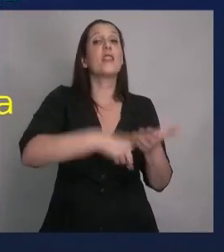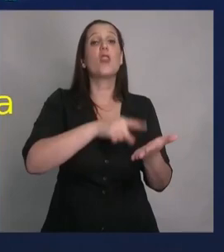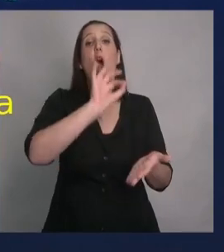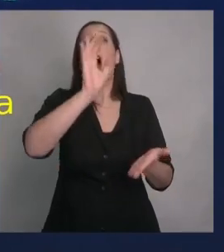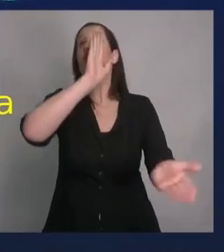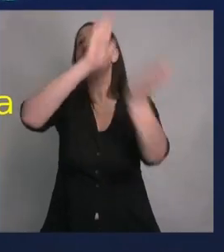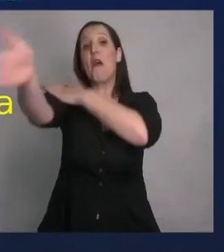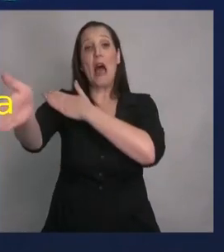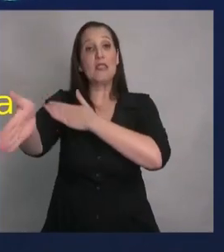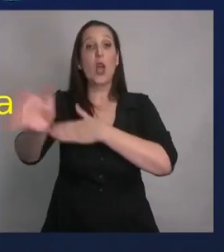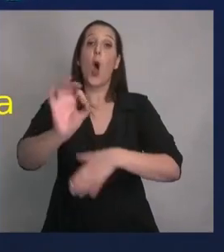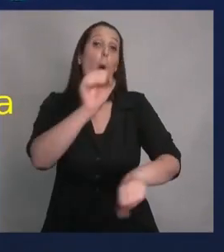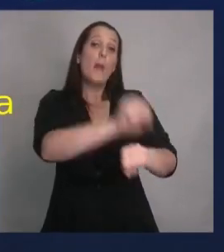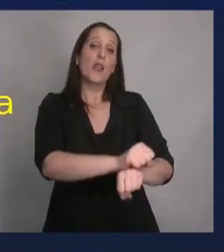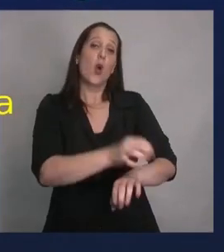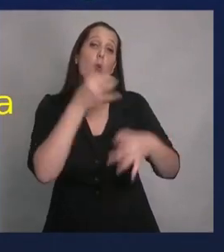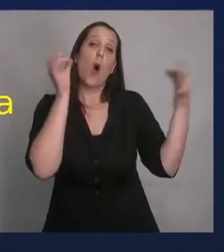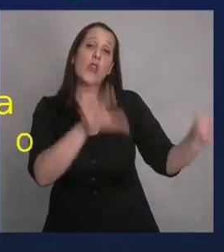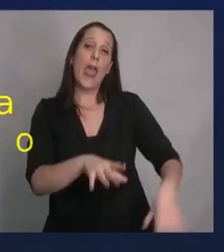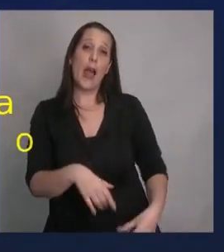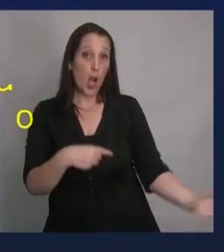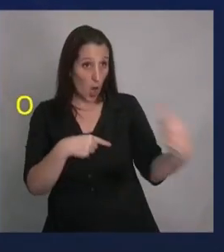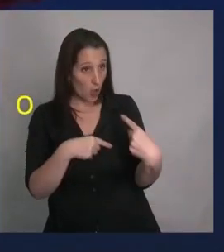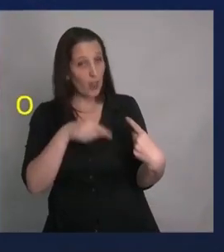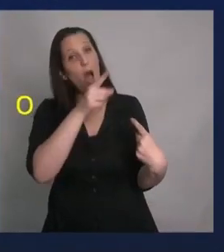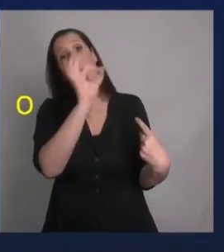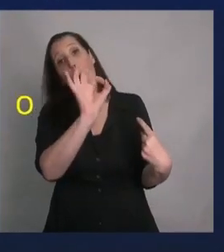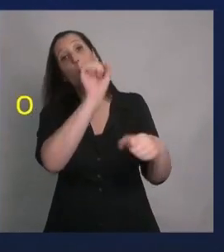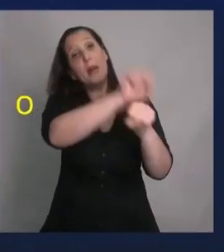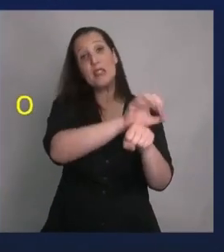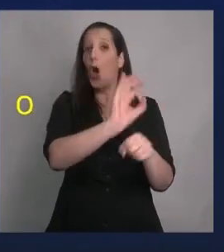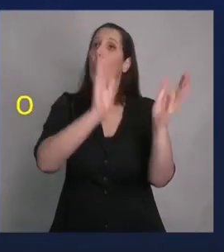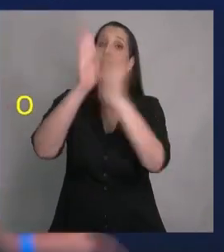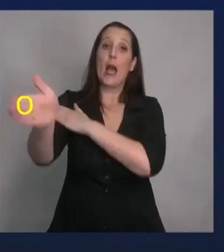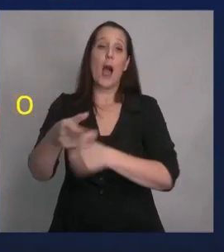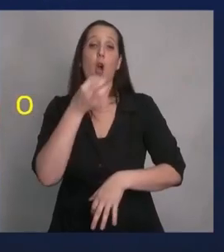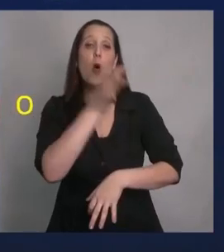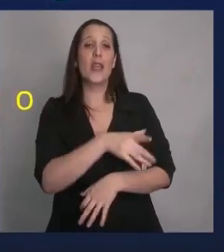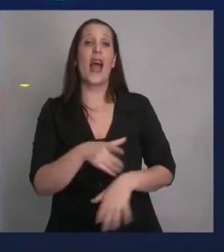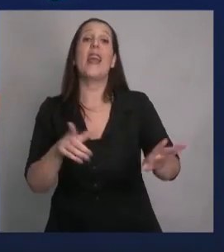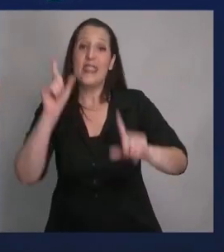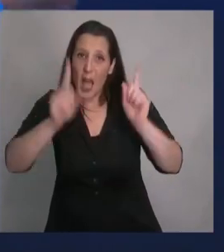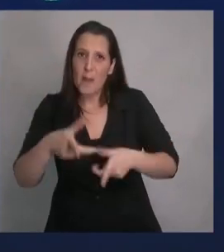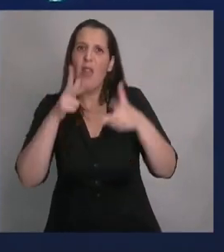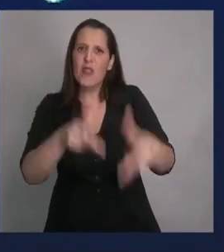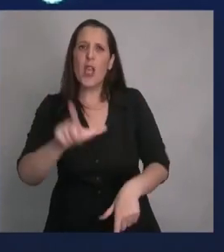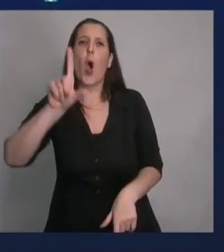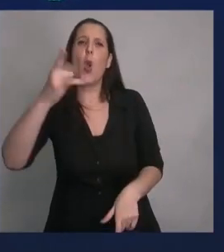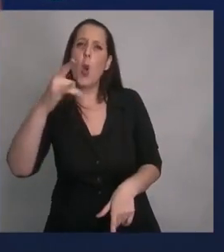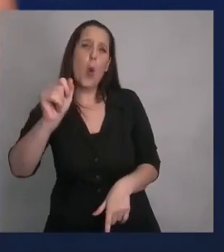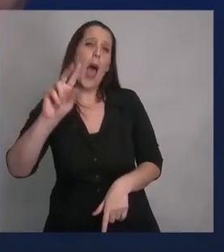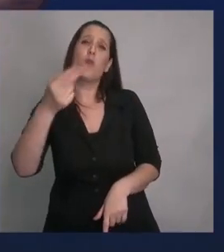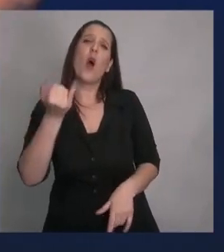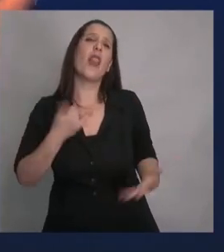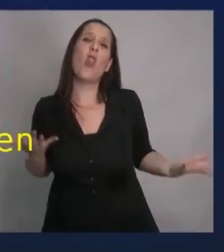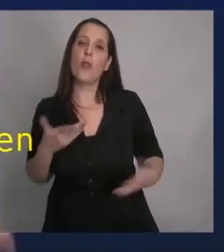Disse que o presidente Lula ia morrer no cárcere. Falou que Fernando Haddad,